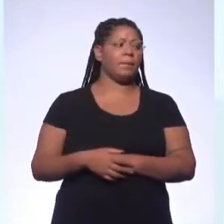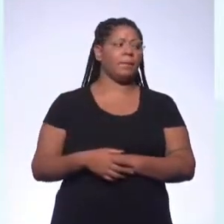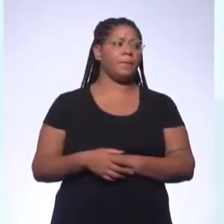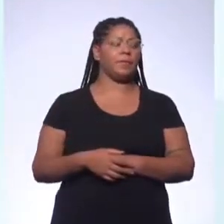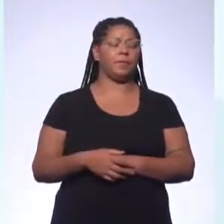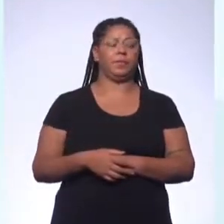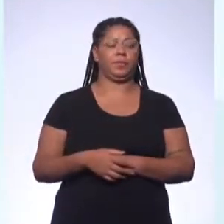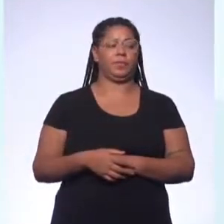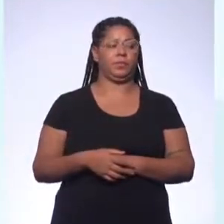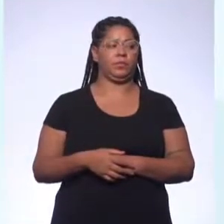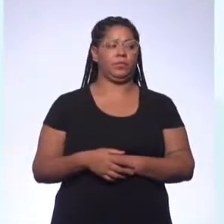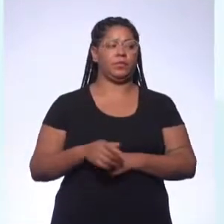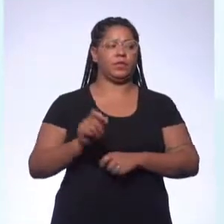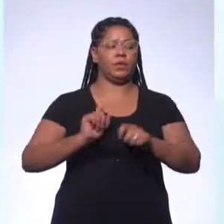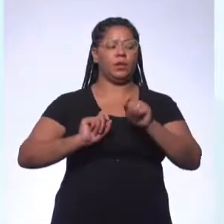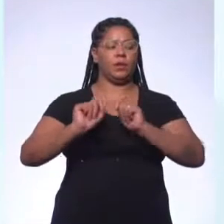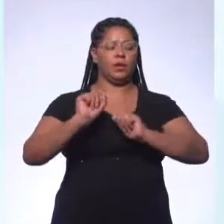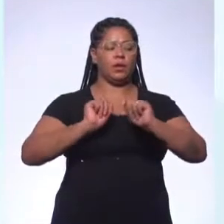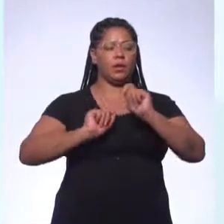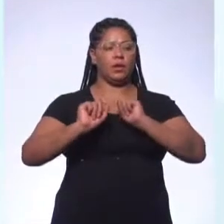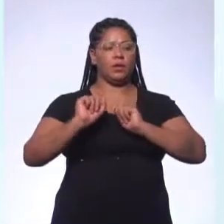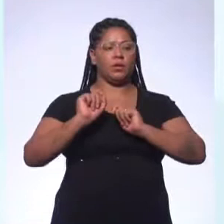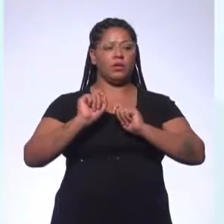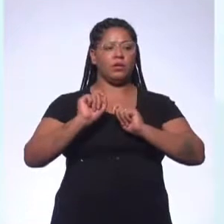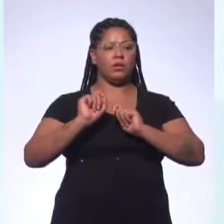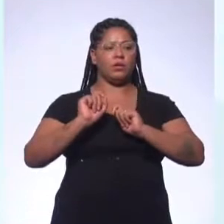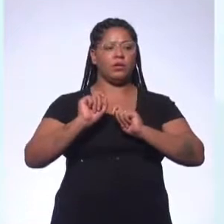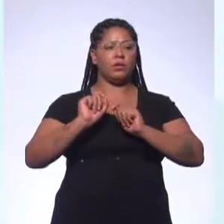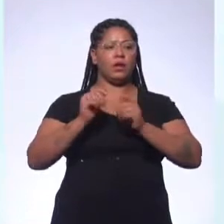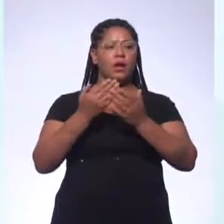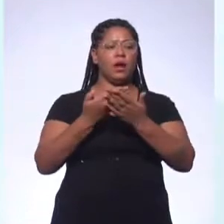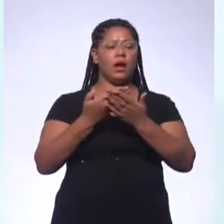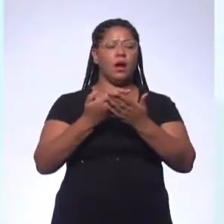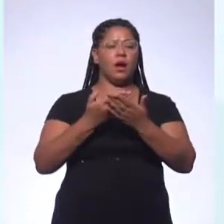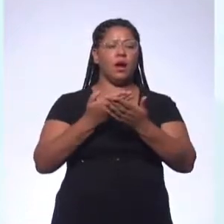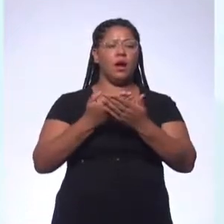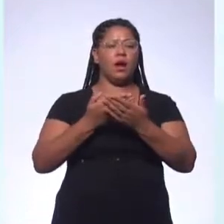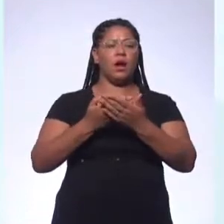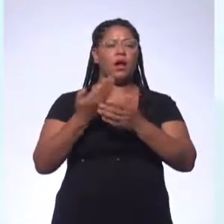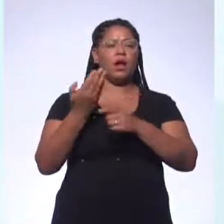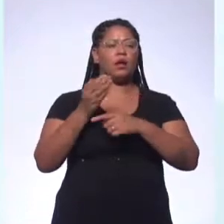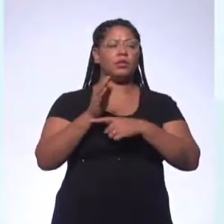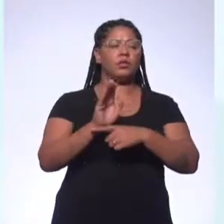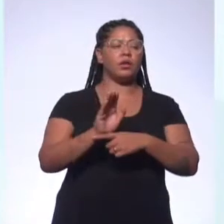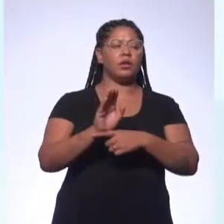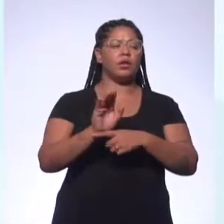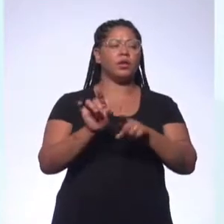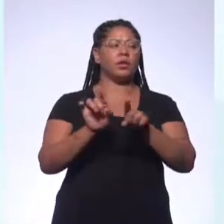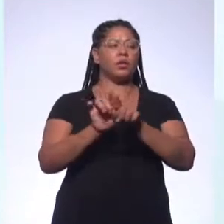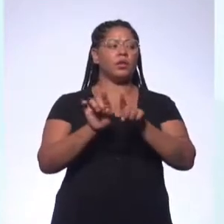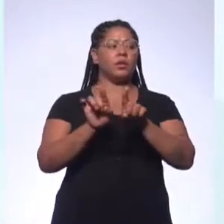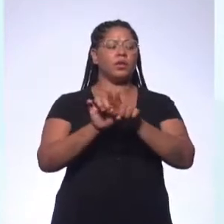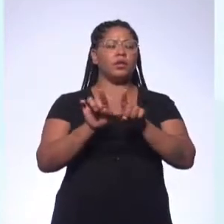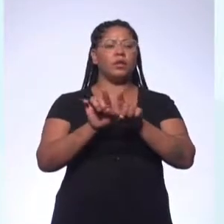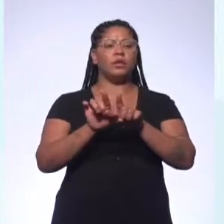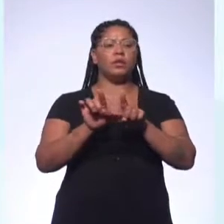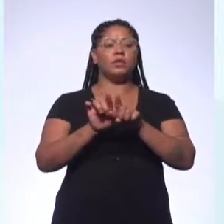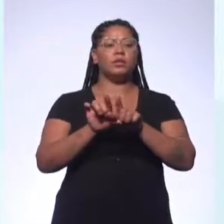a República da Rússia. A ala moderada defendia o Estado soviético e a continuidade